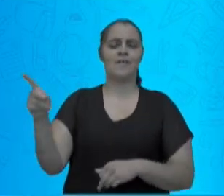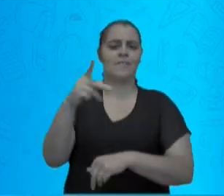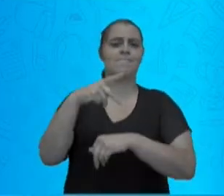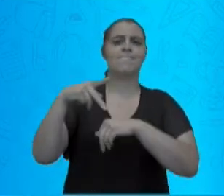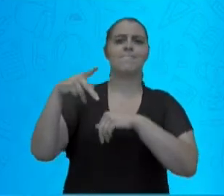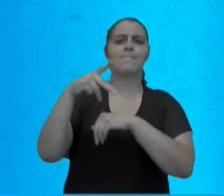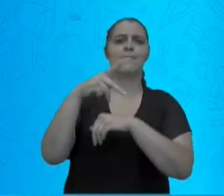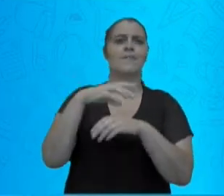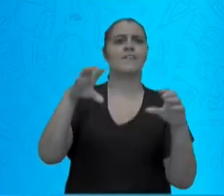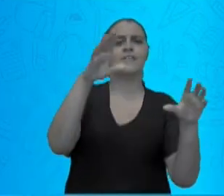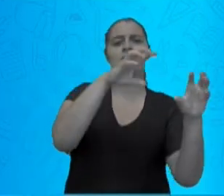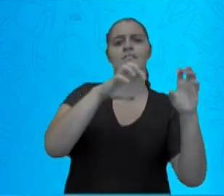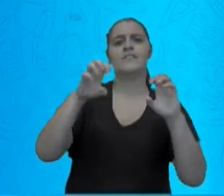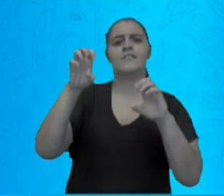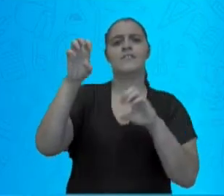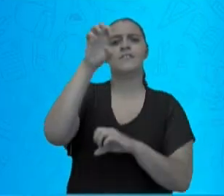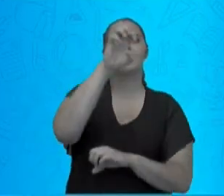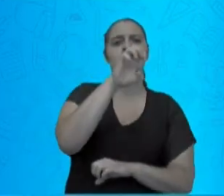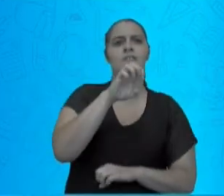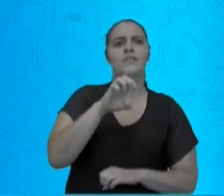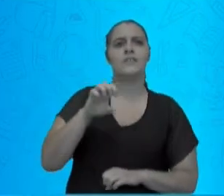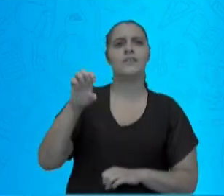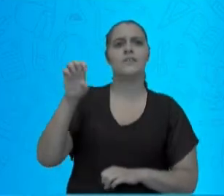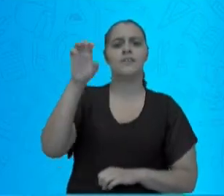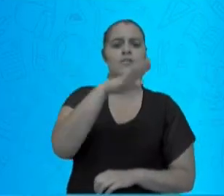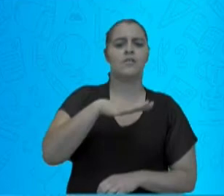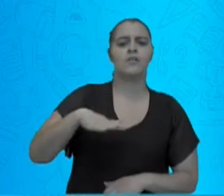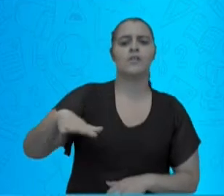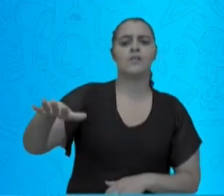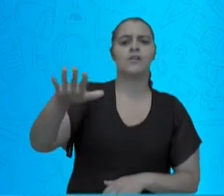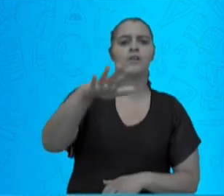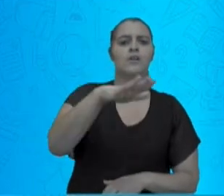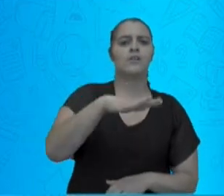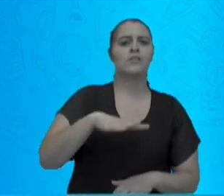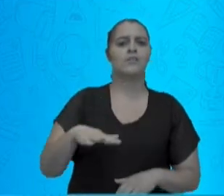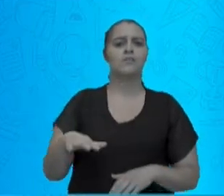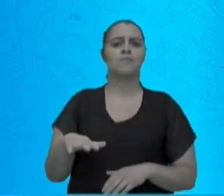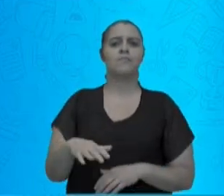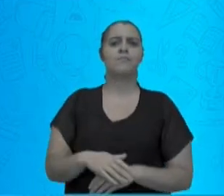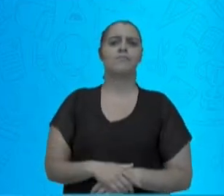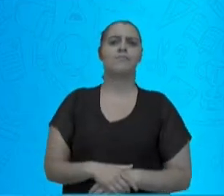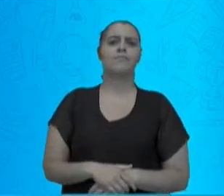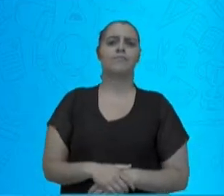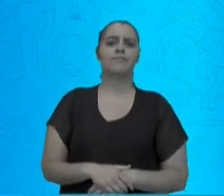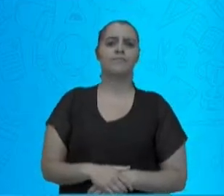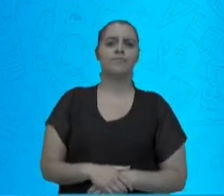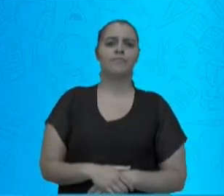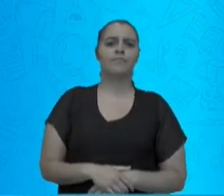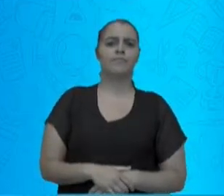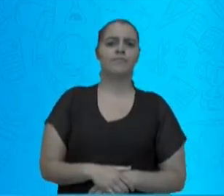o Estado e sem o seu território.